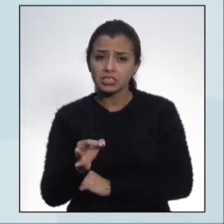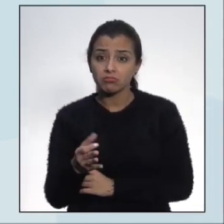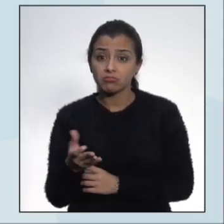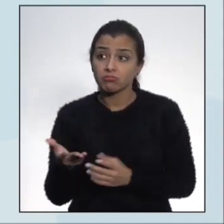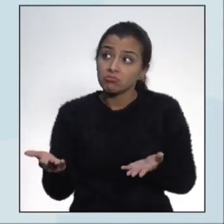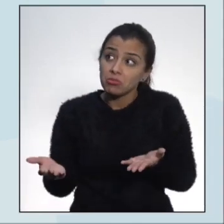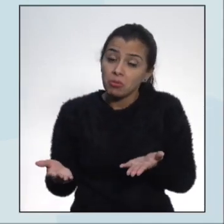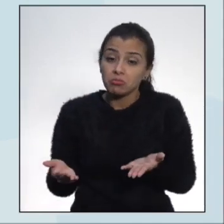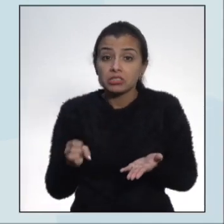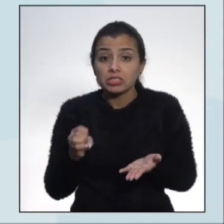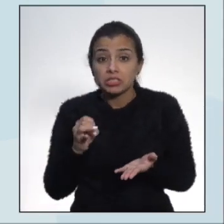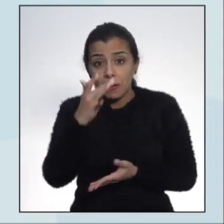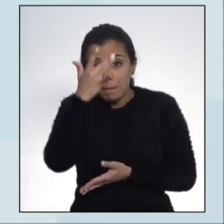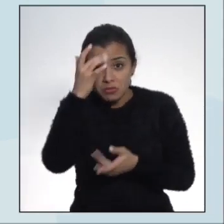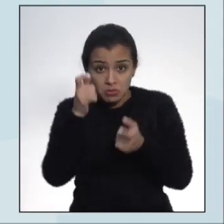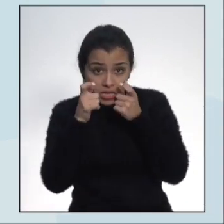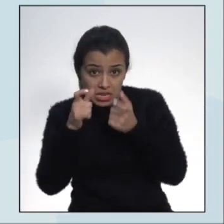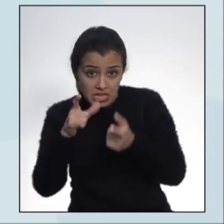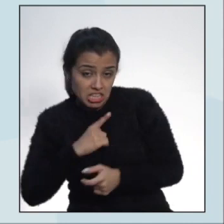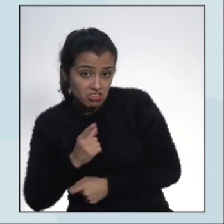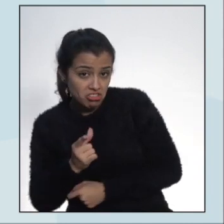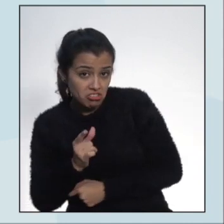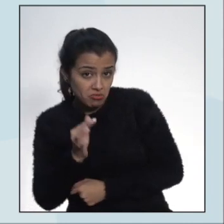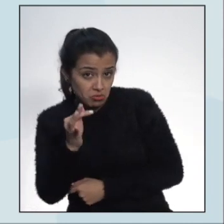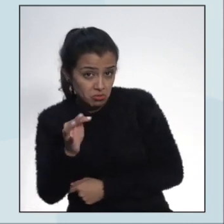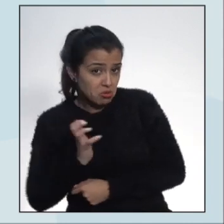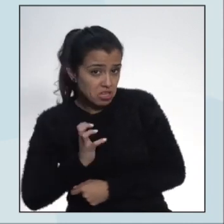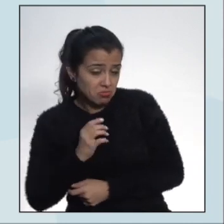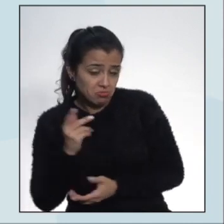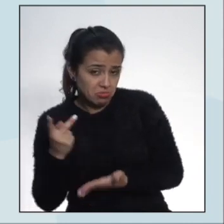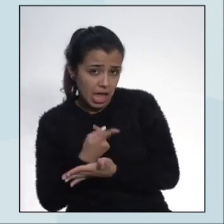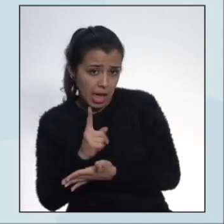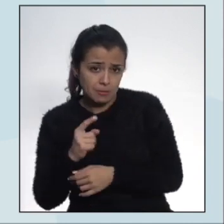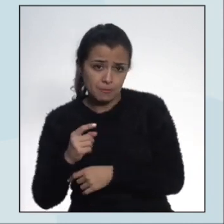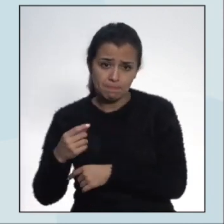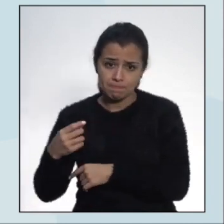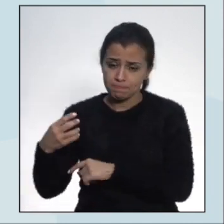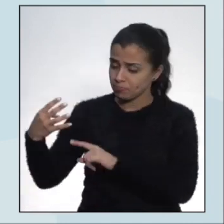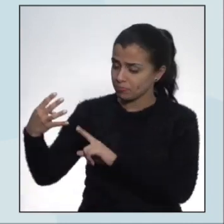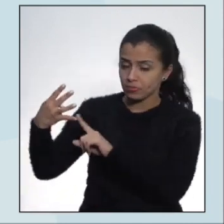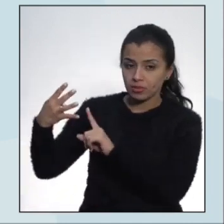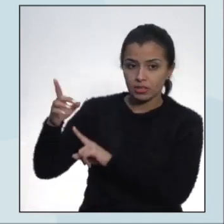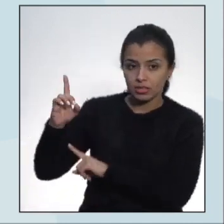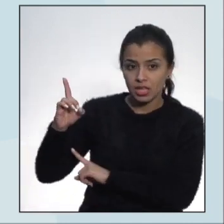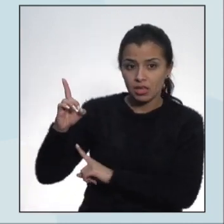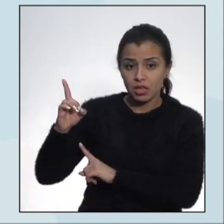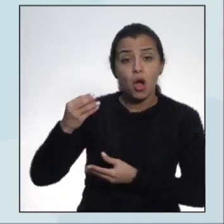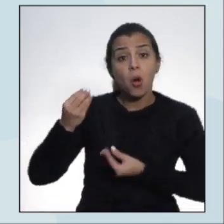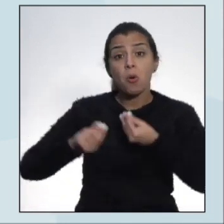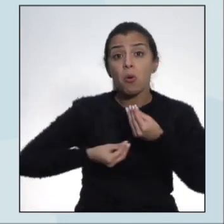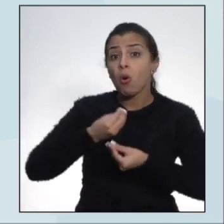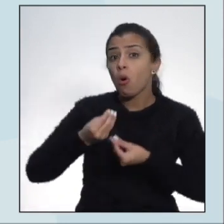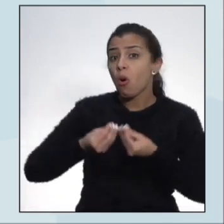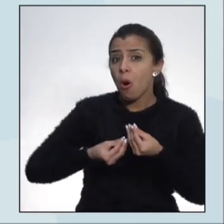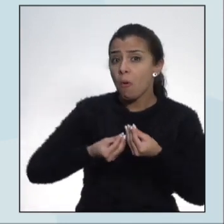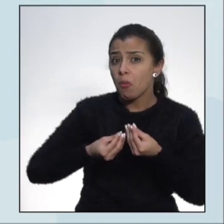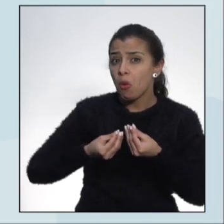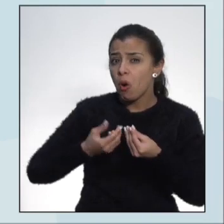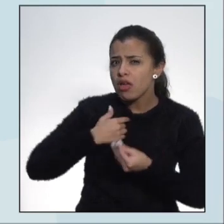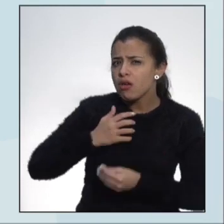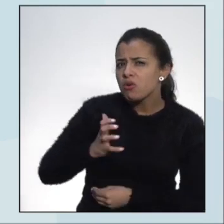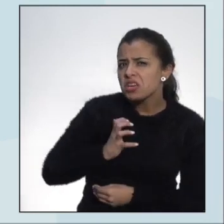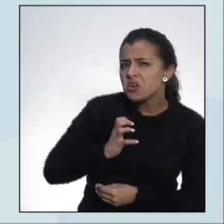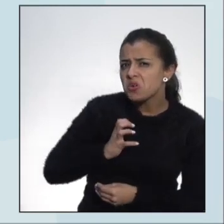ter ambições não é errado. O como não importa, no bom resultado está o mérito. Algo a se pensar, né? Não